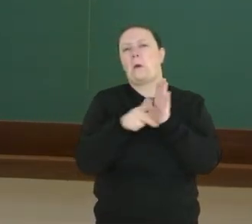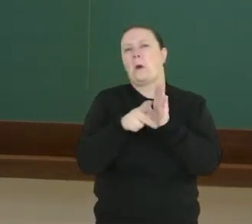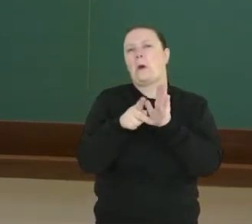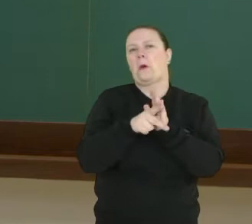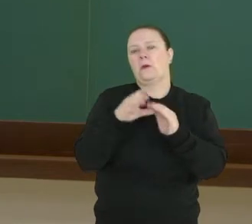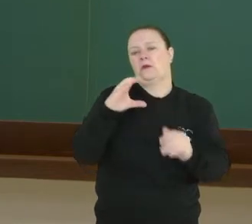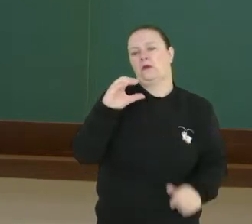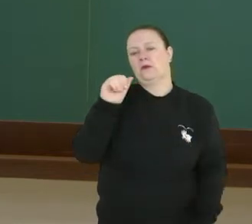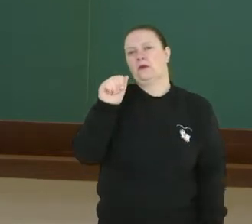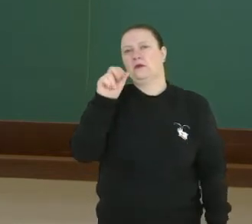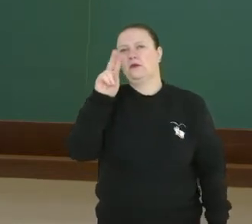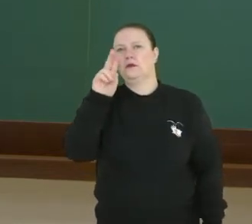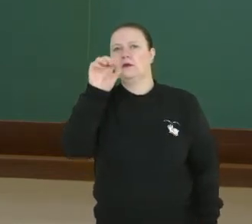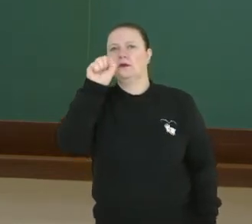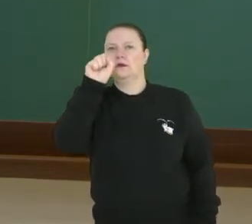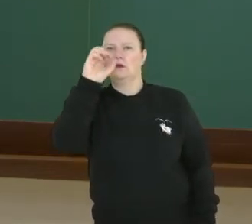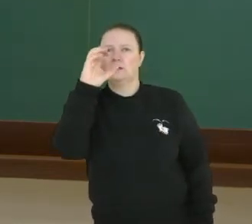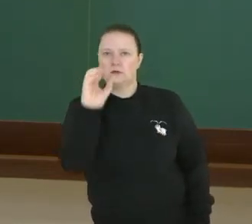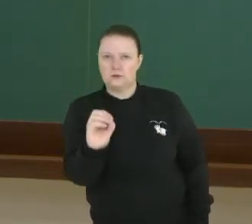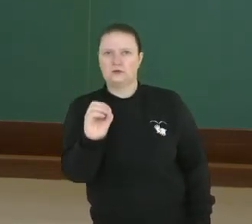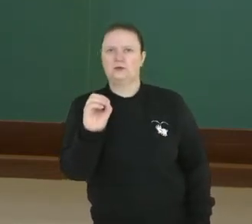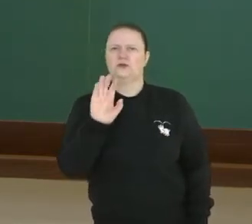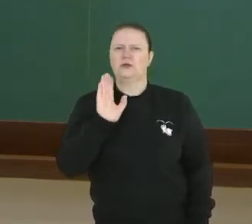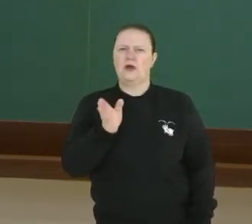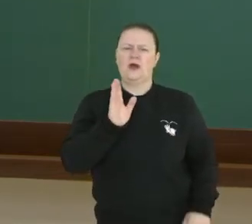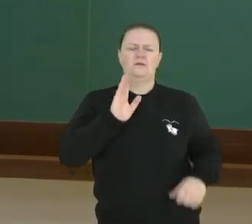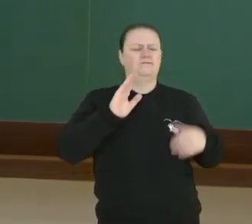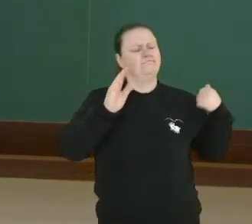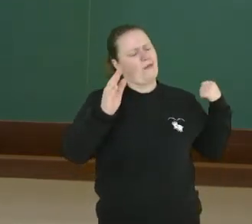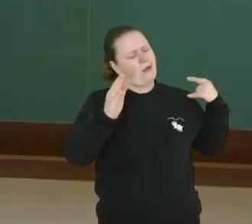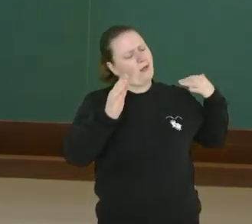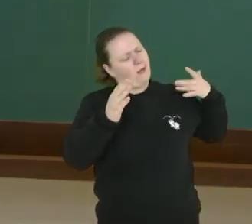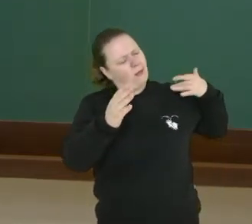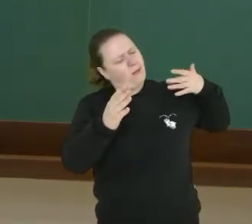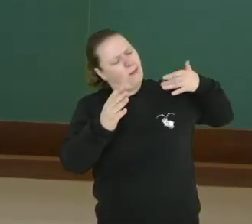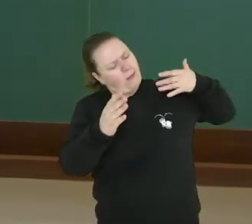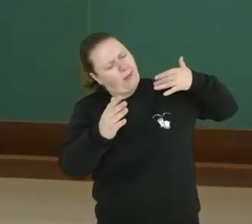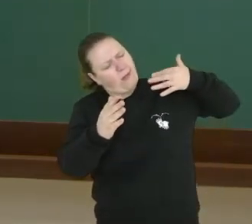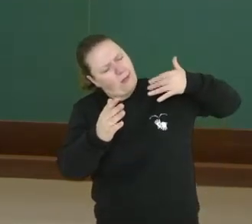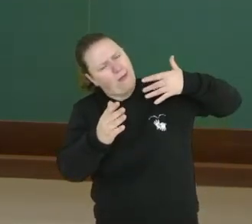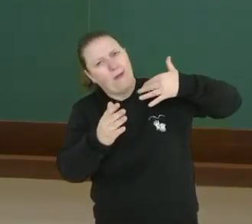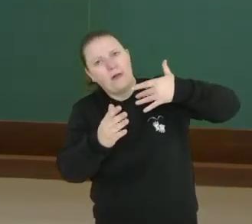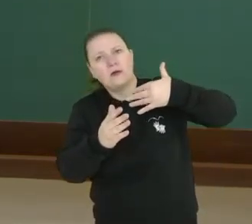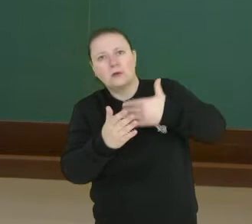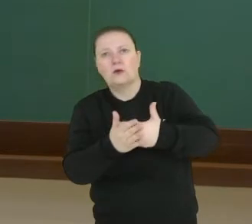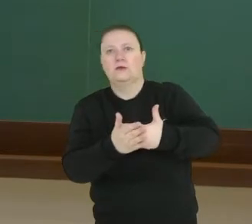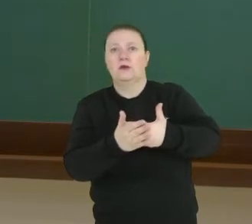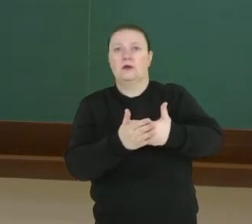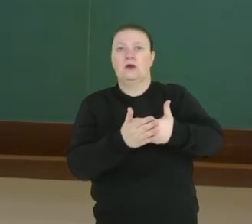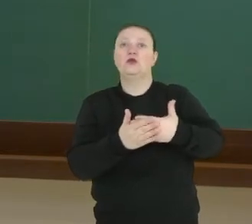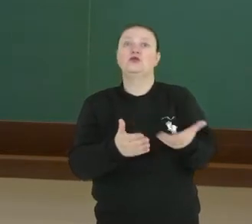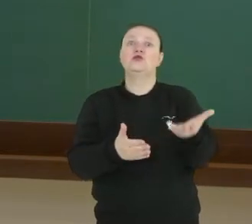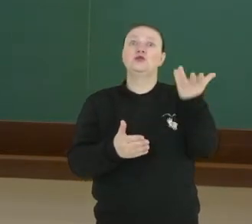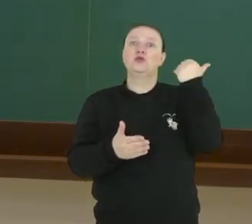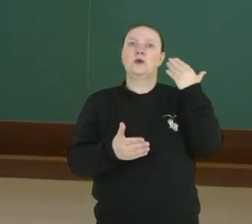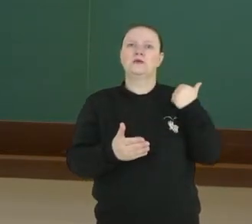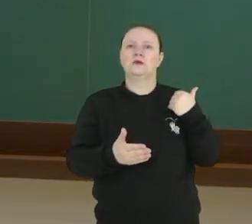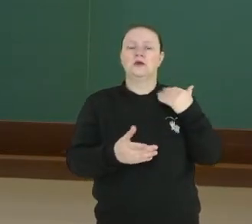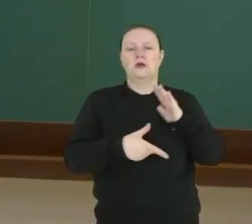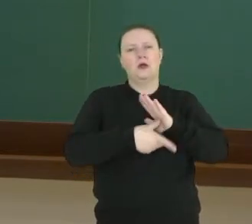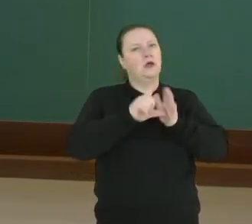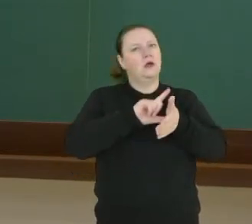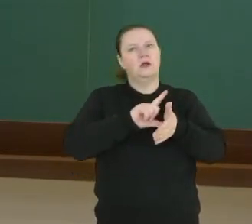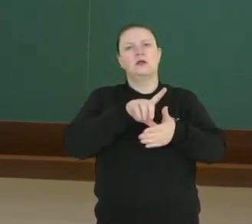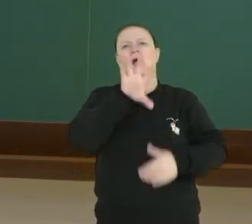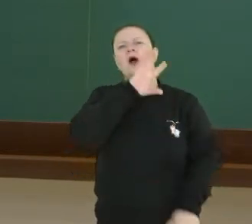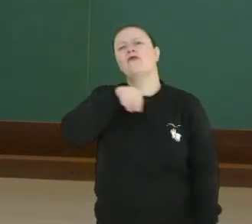observe lá, durante séculos, muitos séculos, então as histórias eram contadas apenas de forma falada, e elas iam